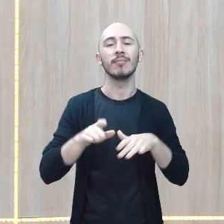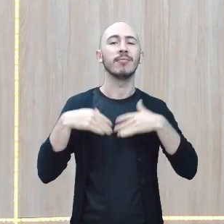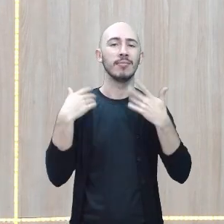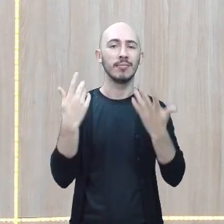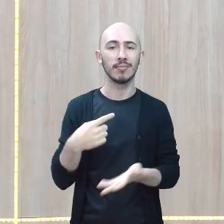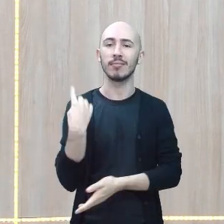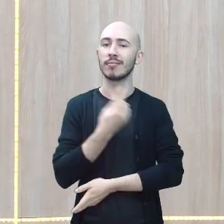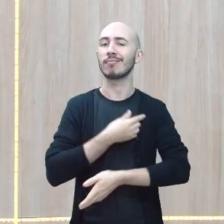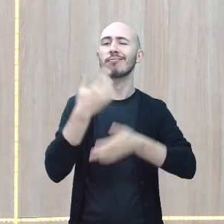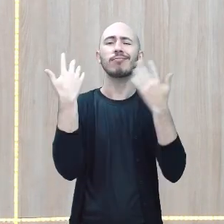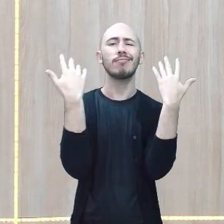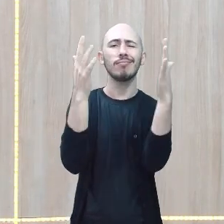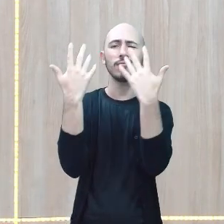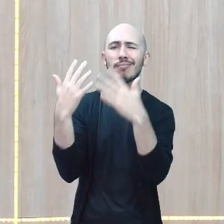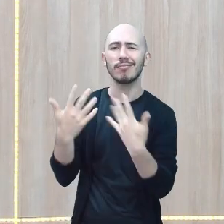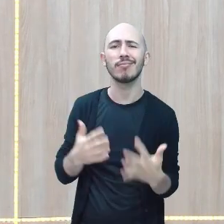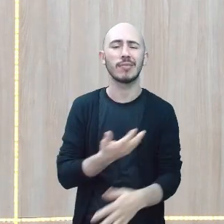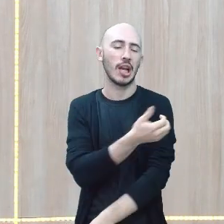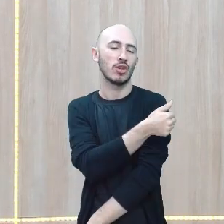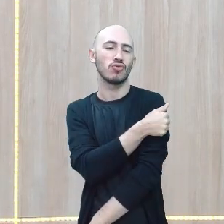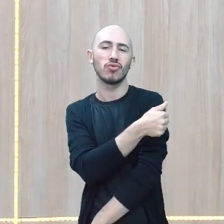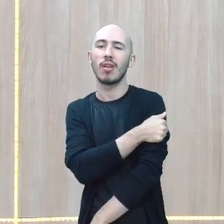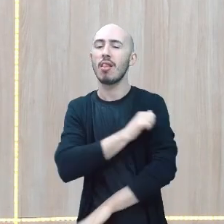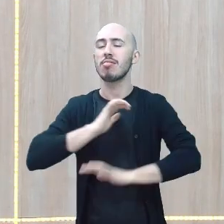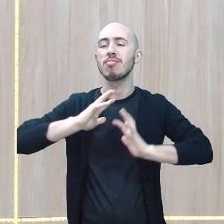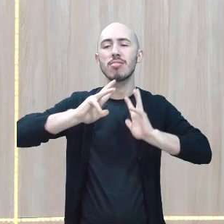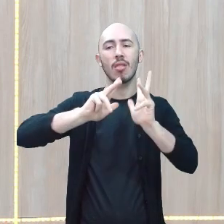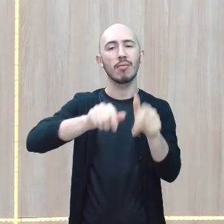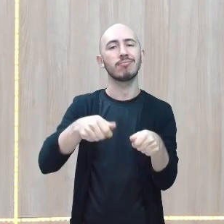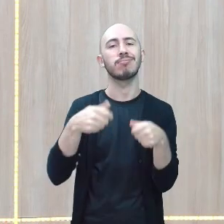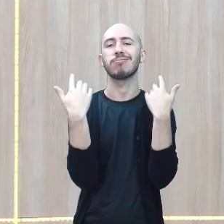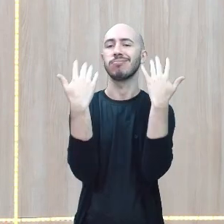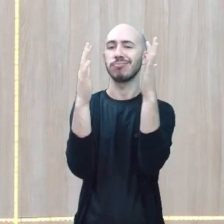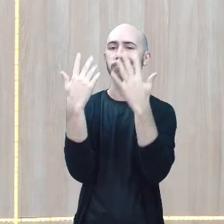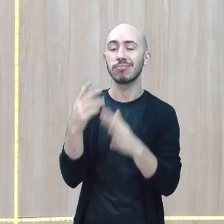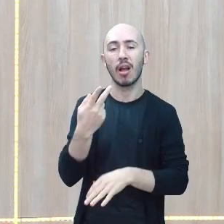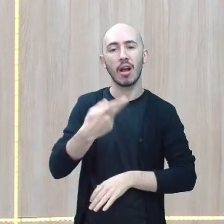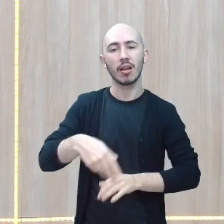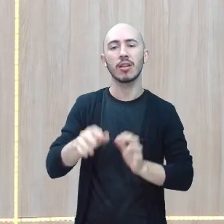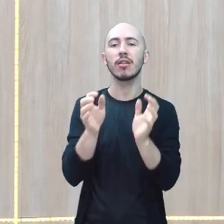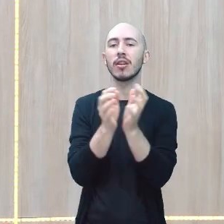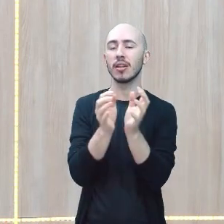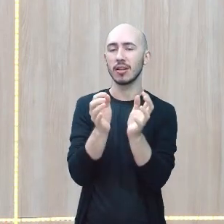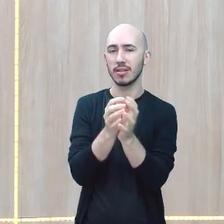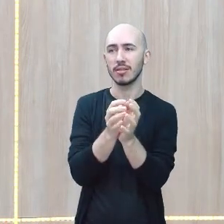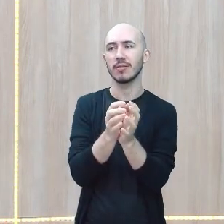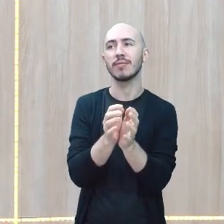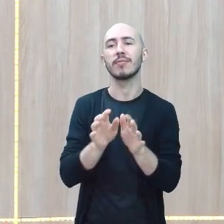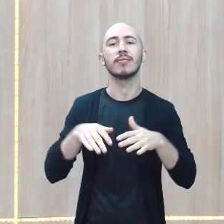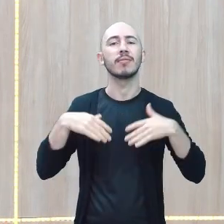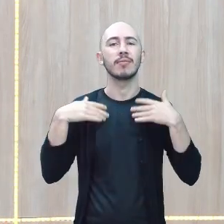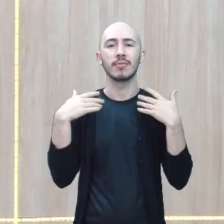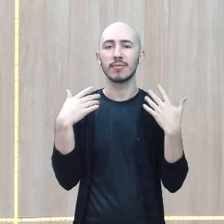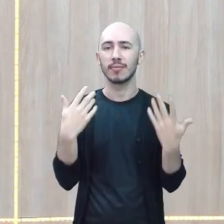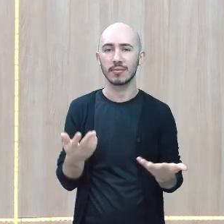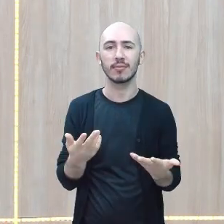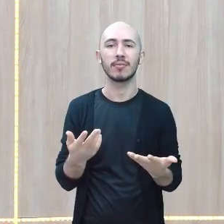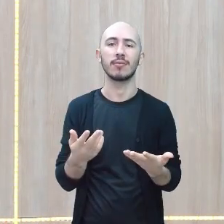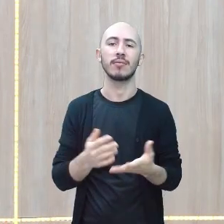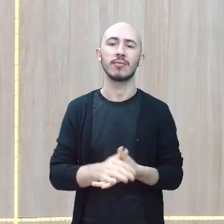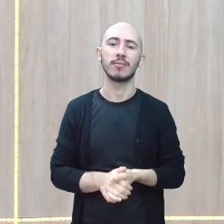parabenizar todos e todas estudantes da rede, de Recife, e desejar